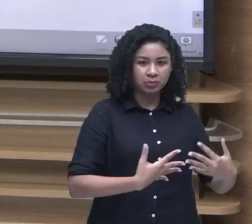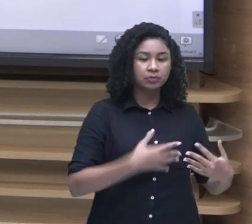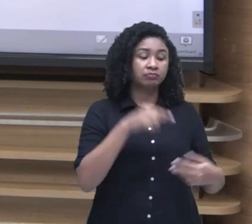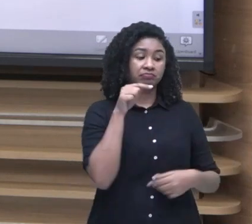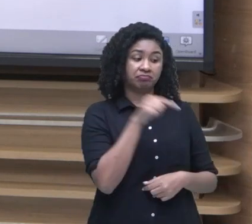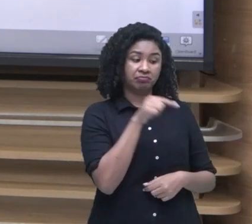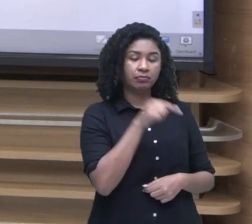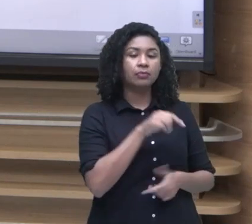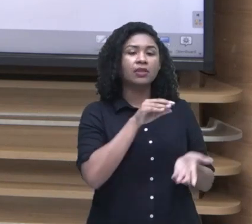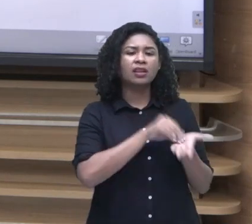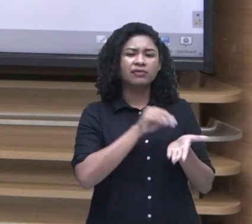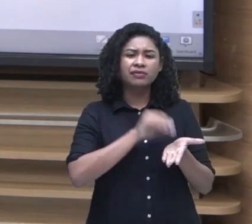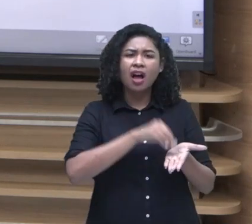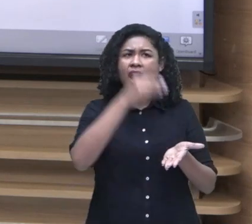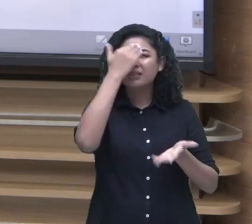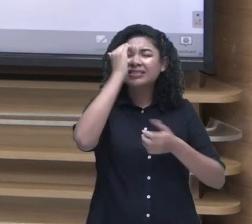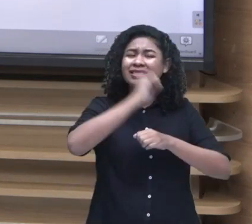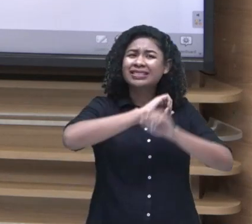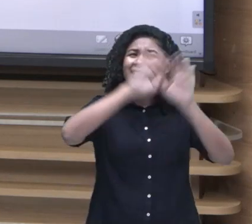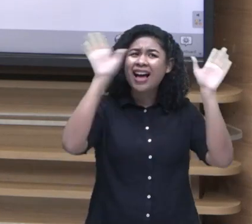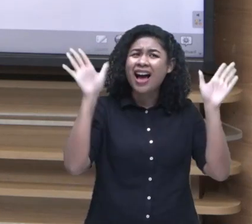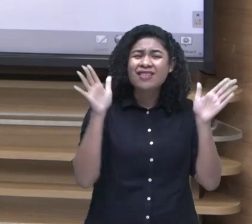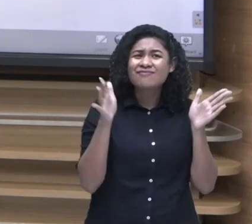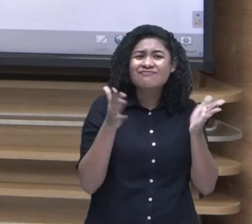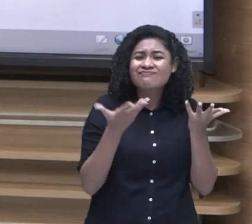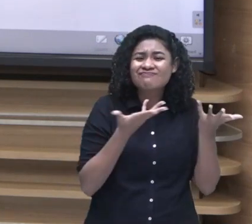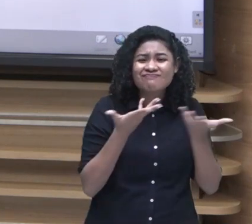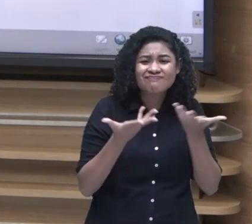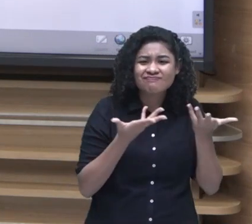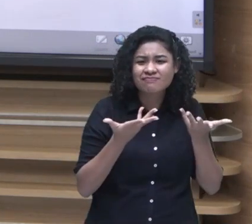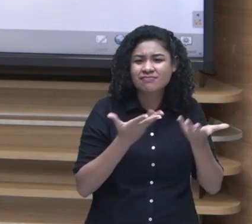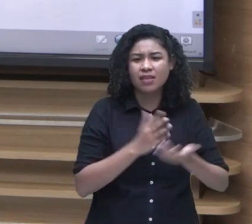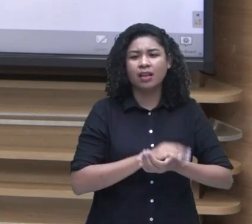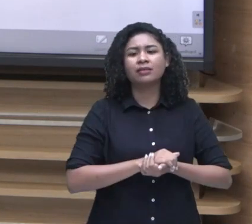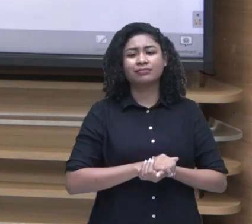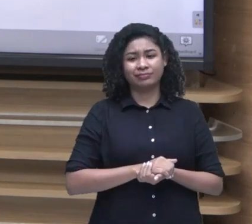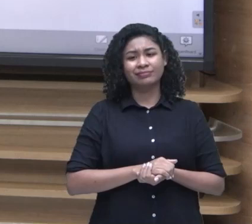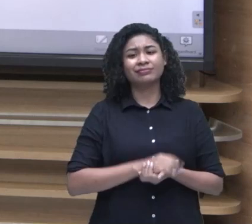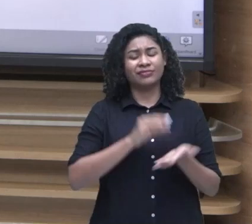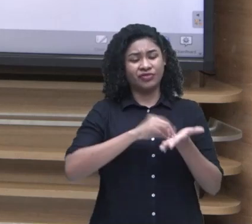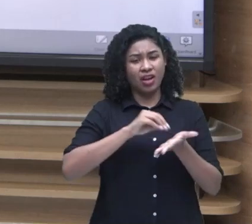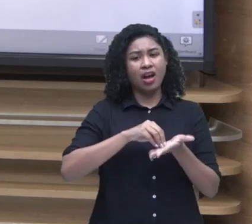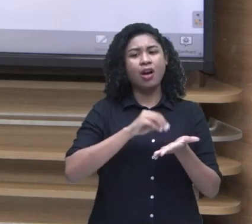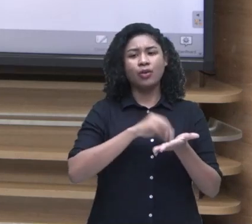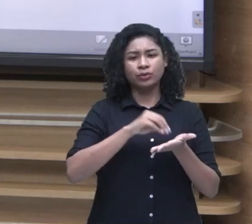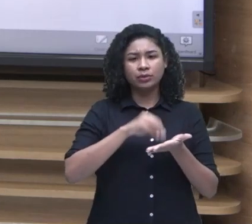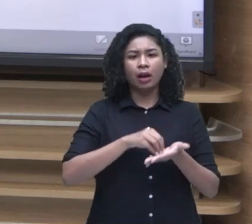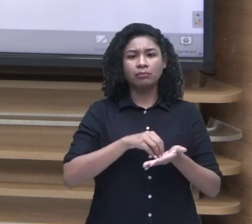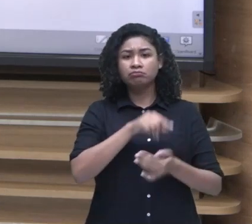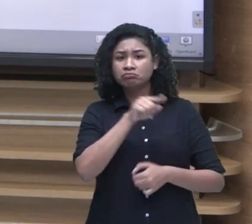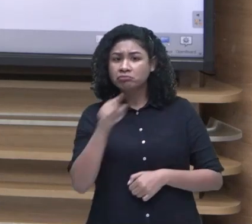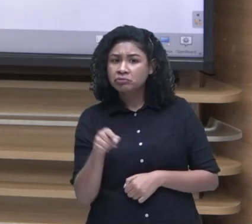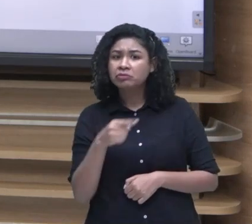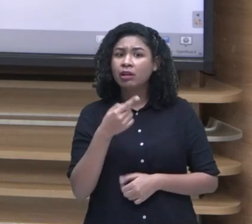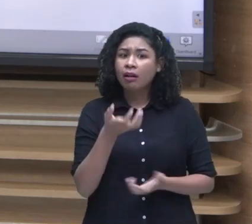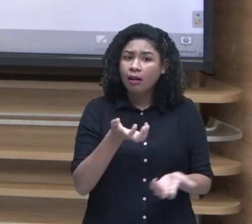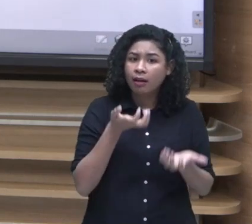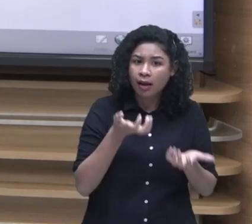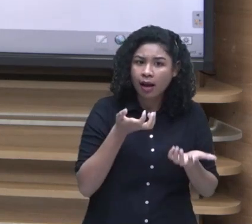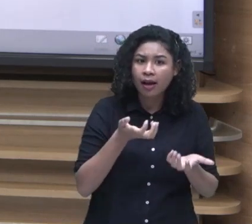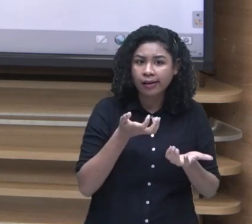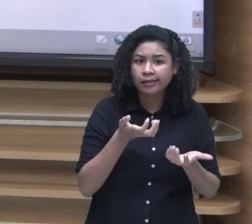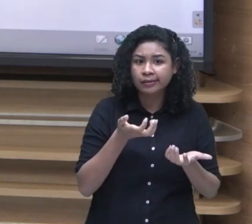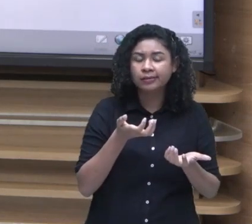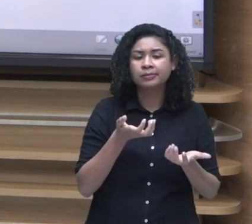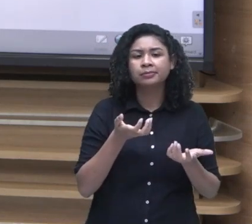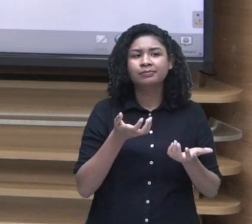de clareza nas interpretações, né? Mesmo que você queira, né, interpretar de